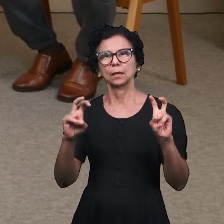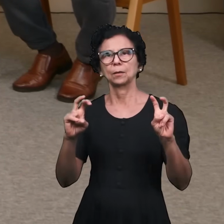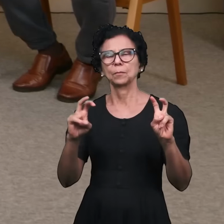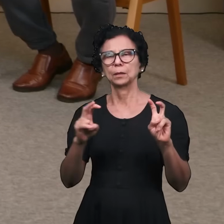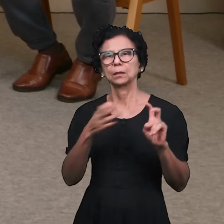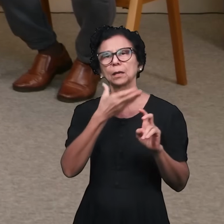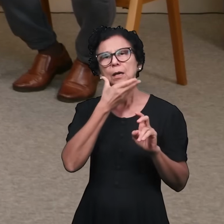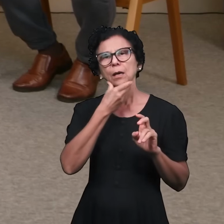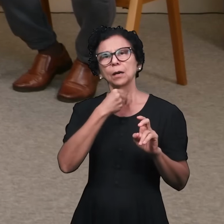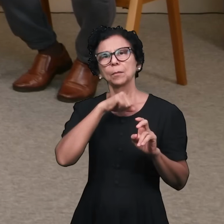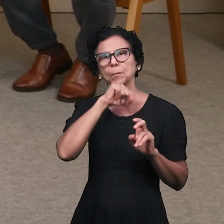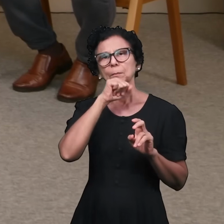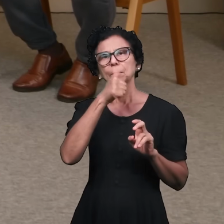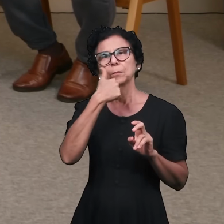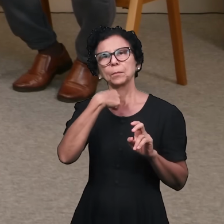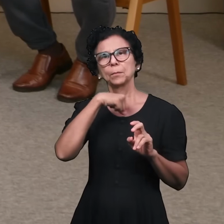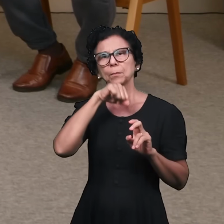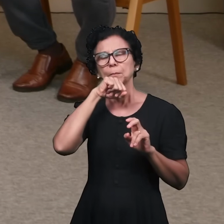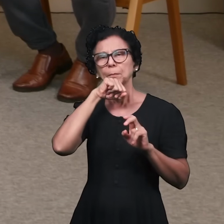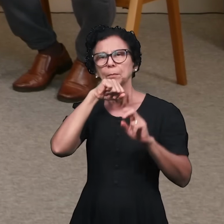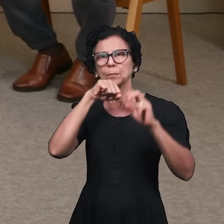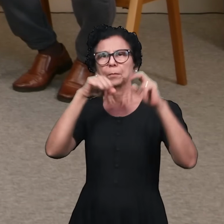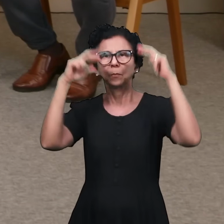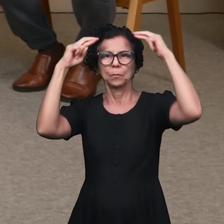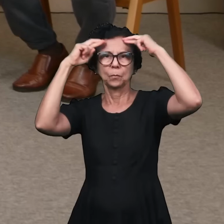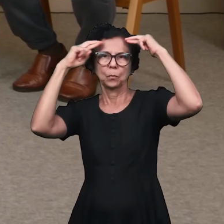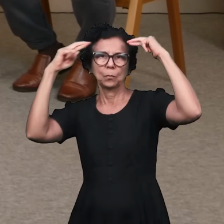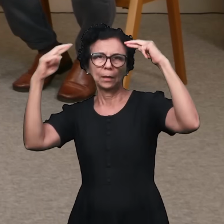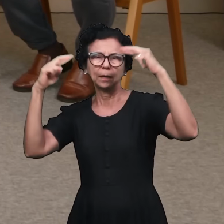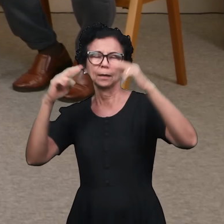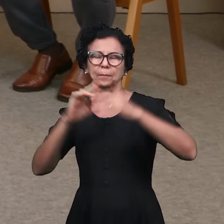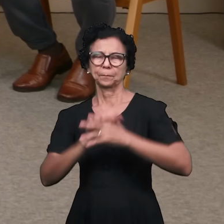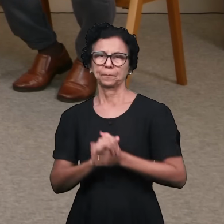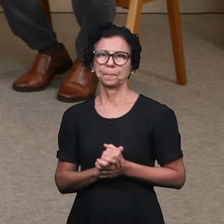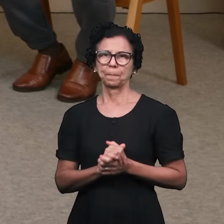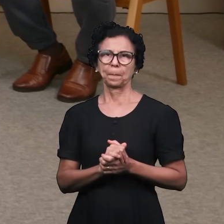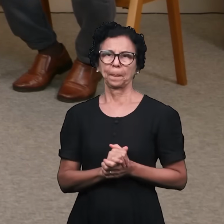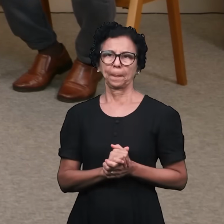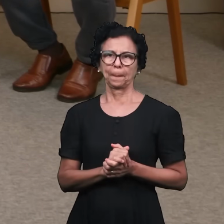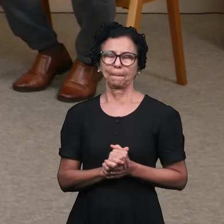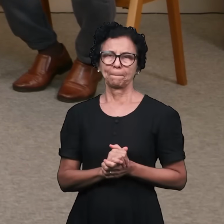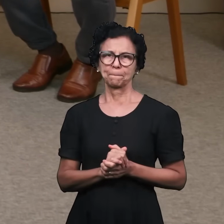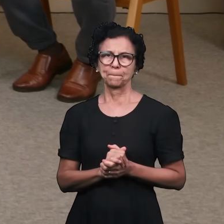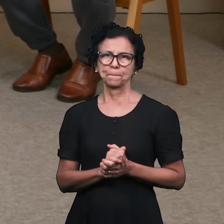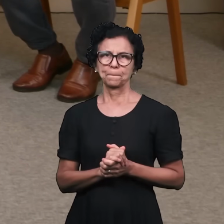e mãe com o versículo de número 22 que lemos aqui,